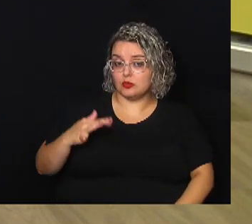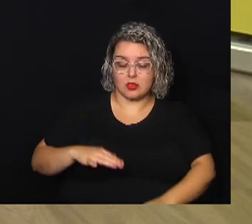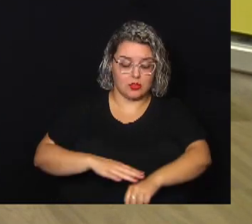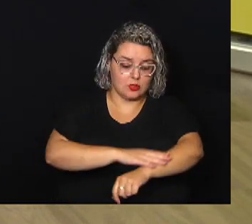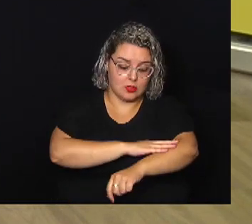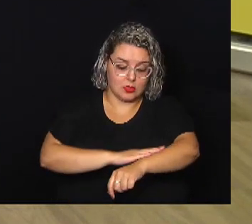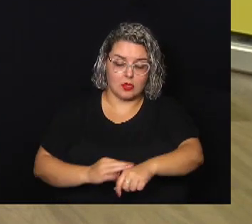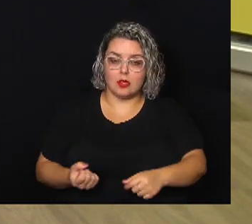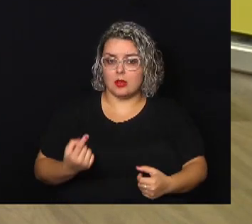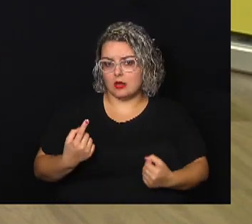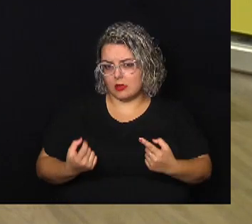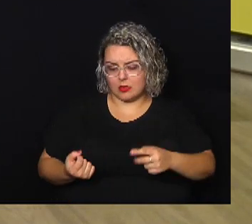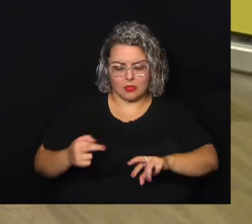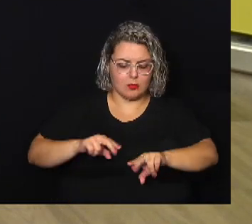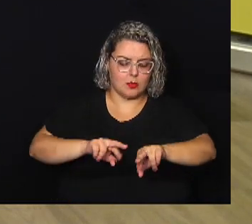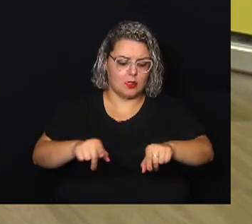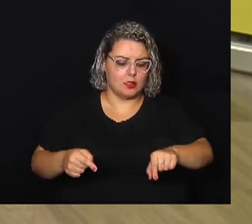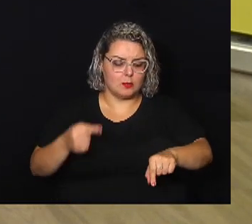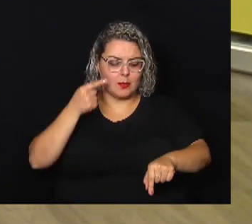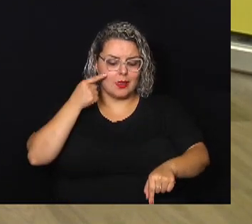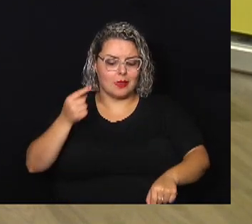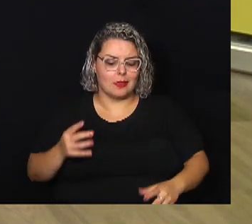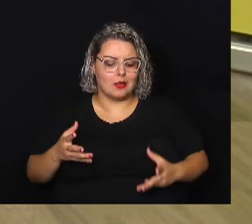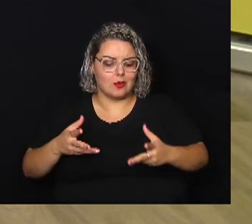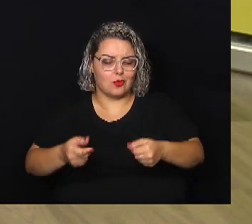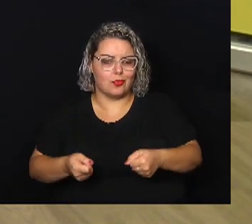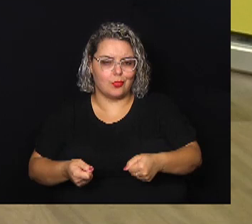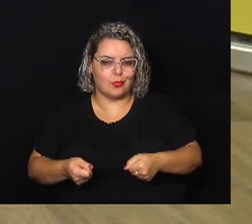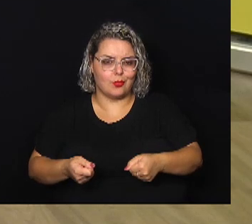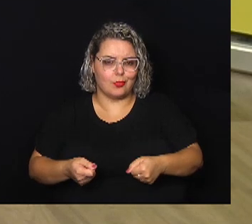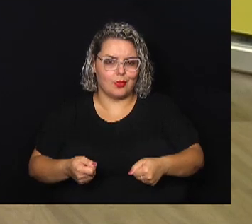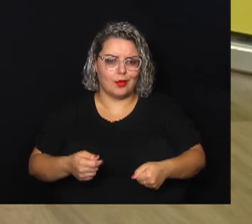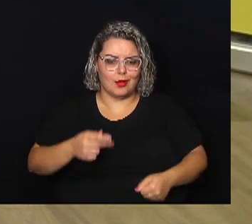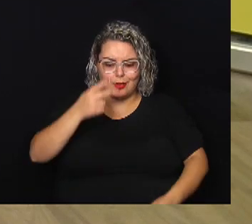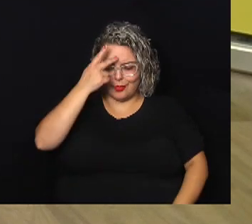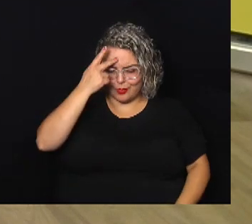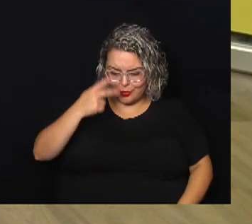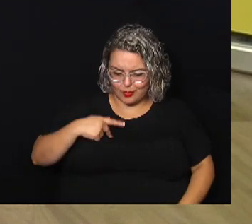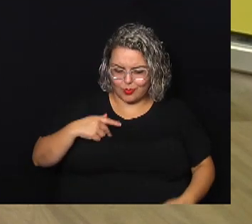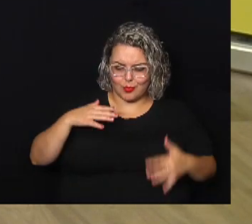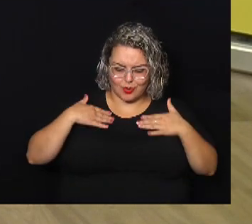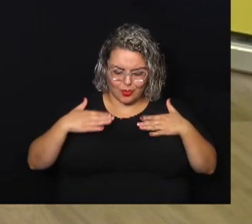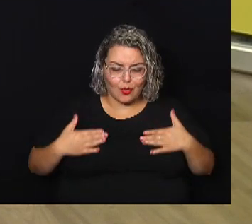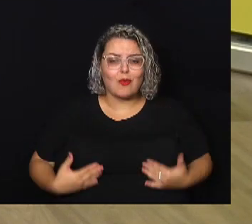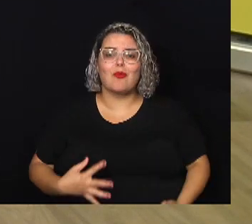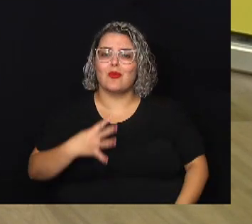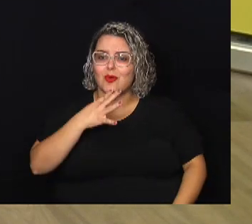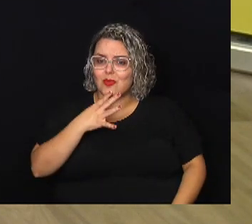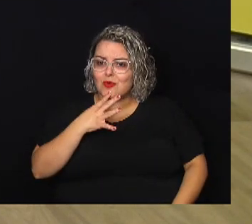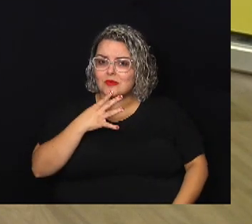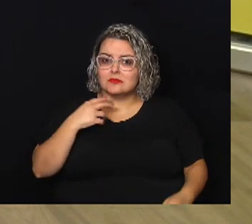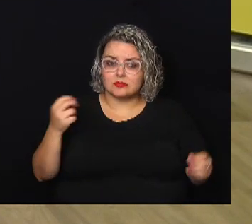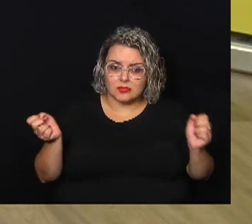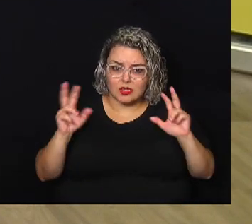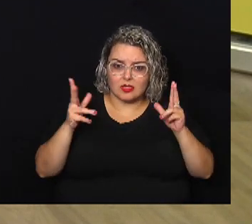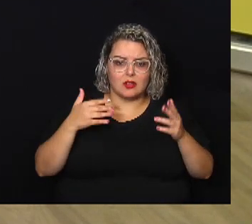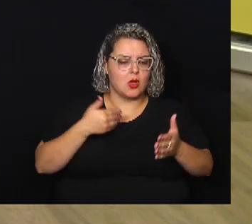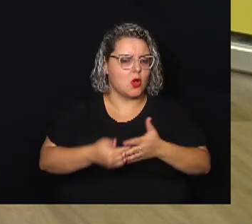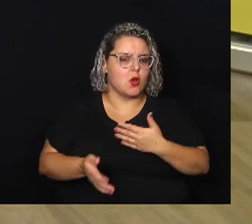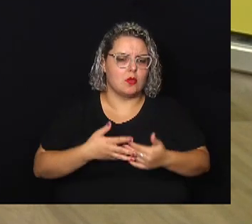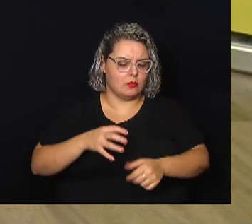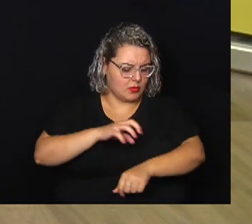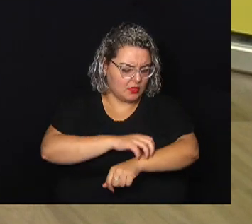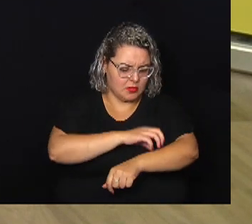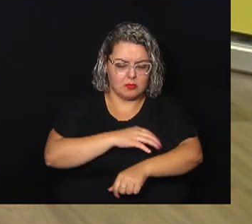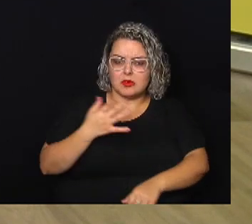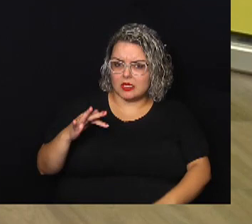diferenças. No geral, a pessoa também precisa se conhecer o próprio corpo e ficar atenta a qualquer mancha, a qualquer